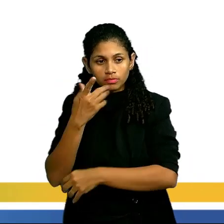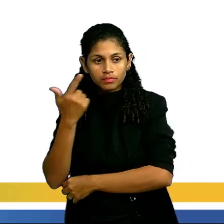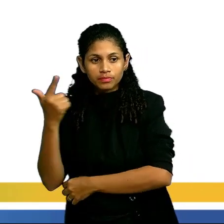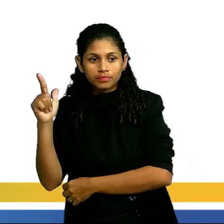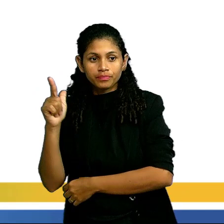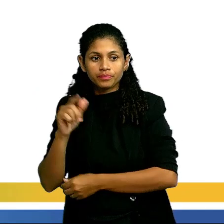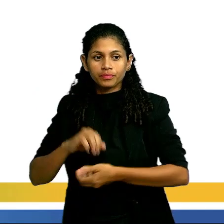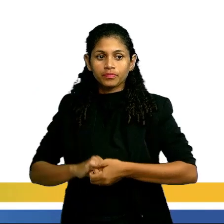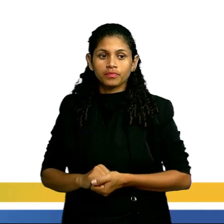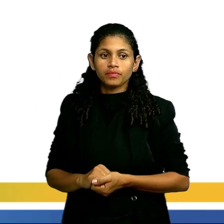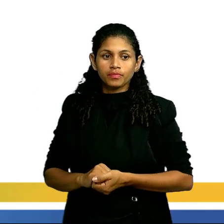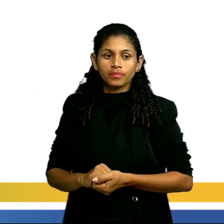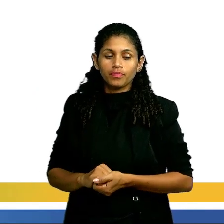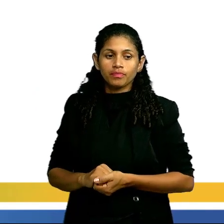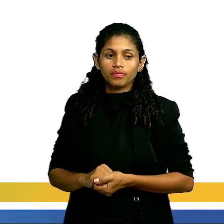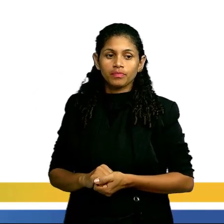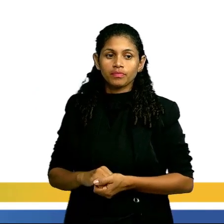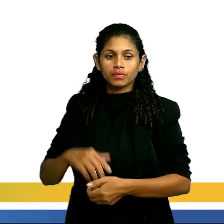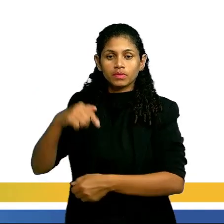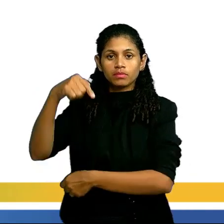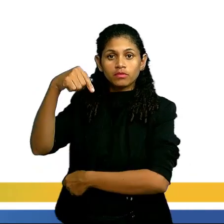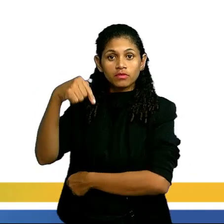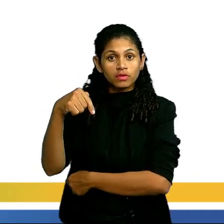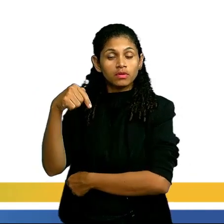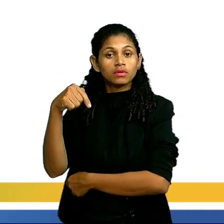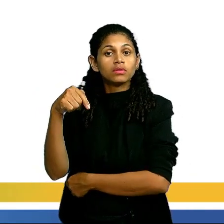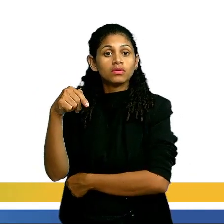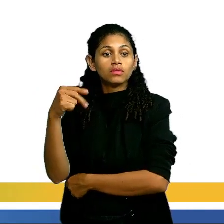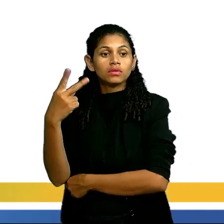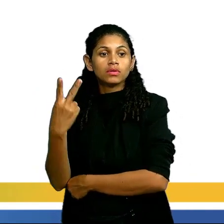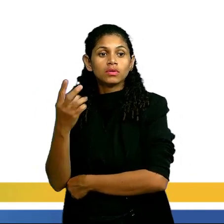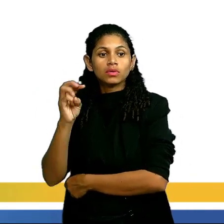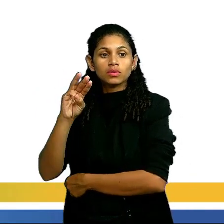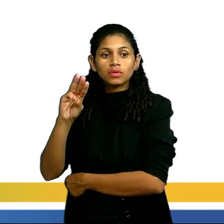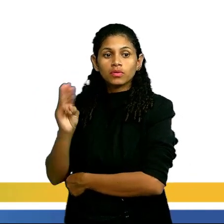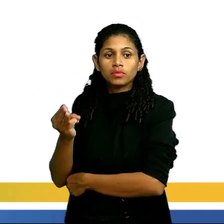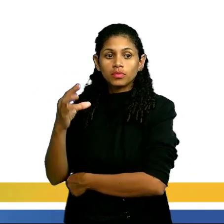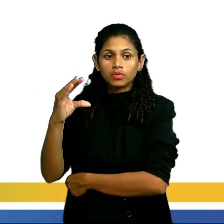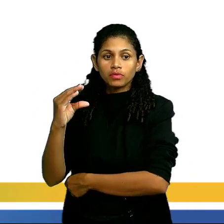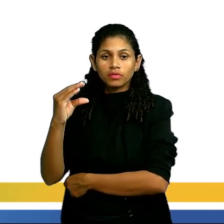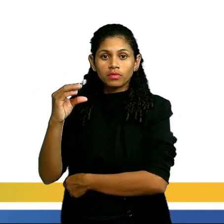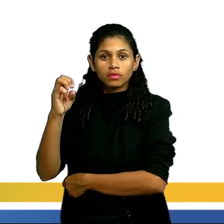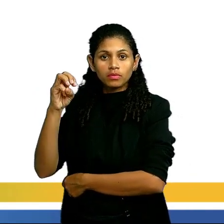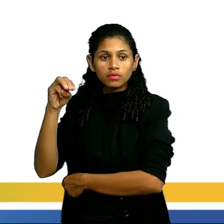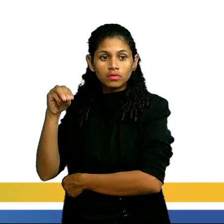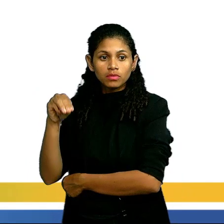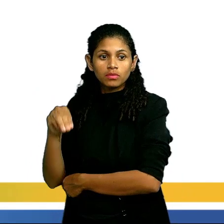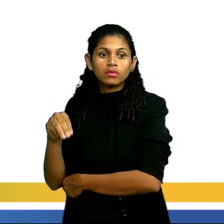o assento, nós temos aí 72.000 centímetros cúbicos. E encosto,